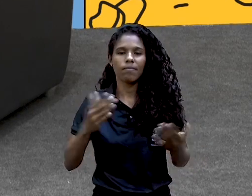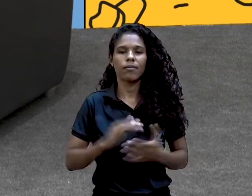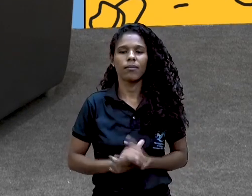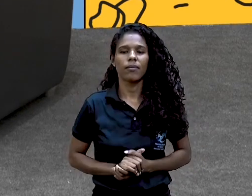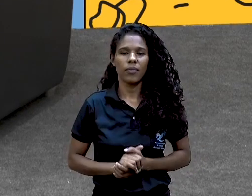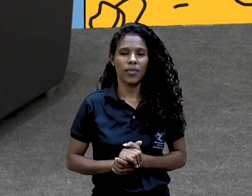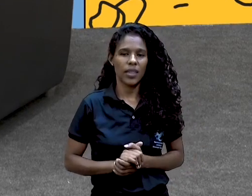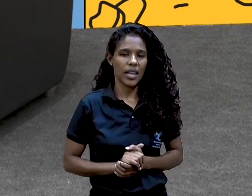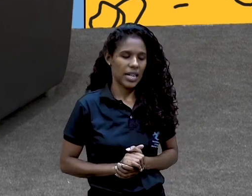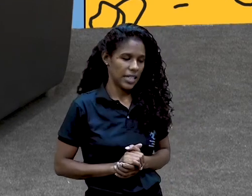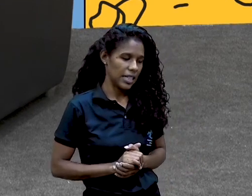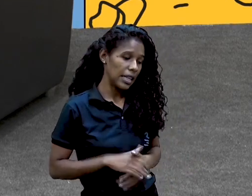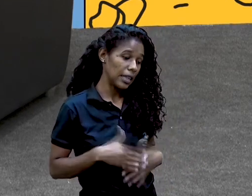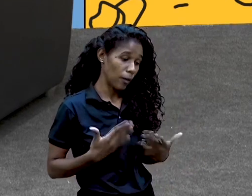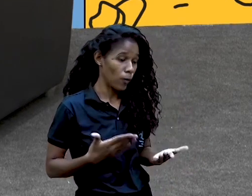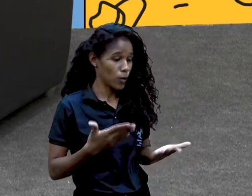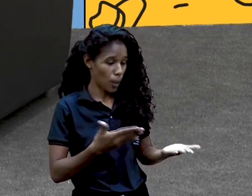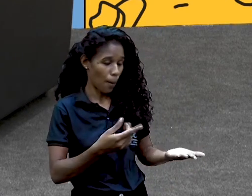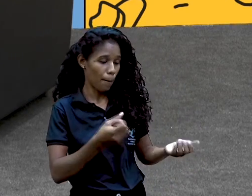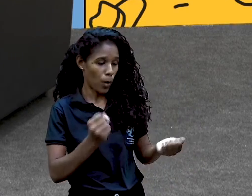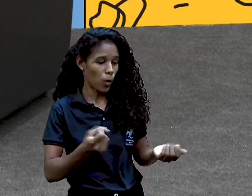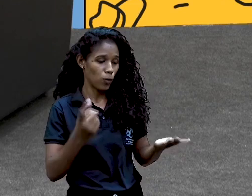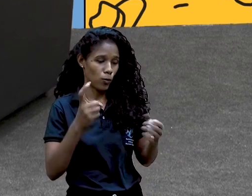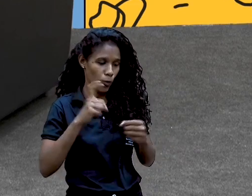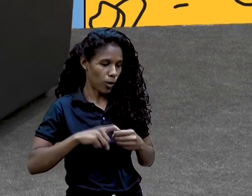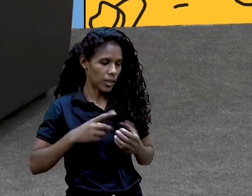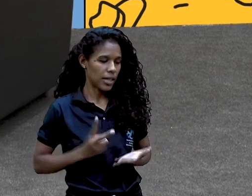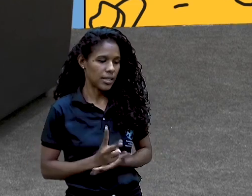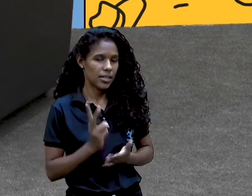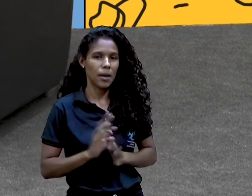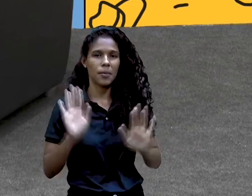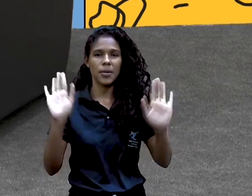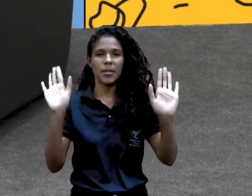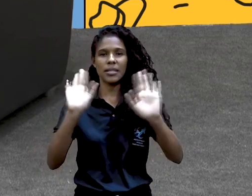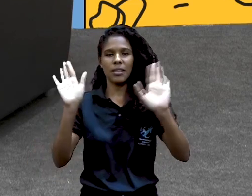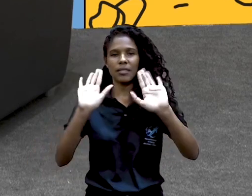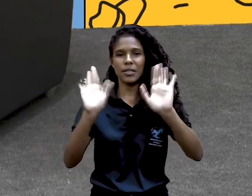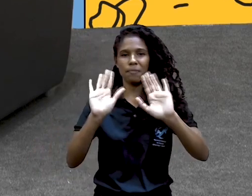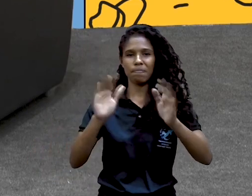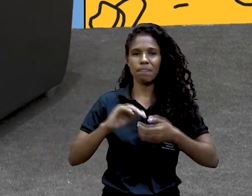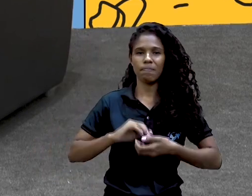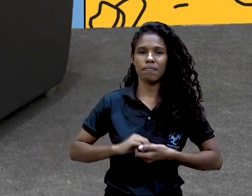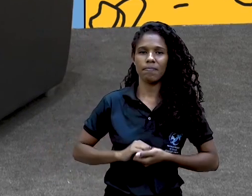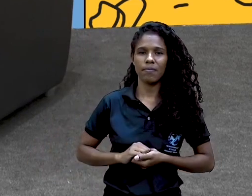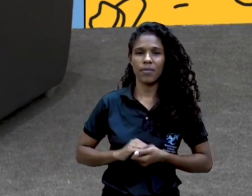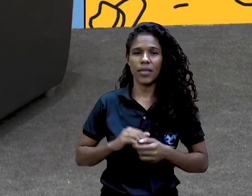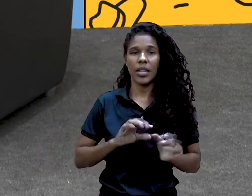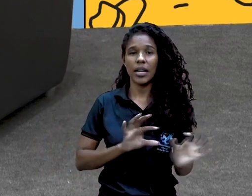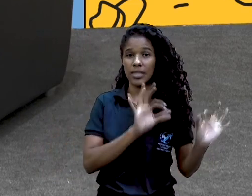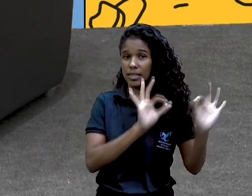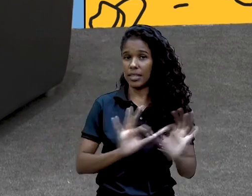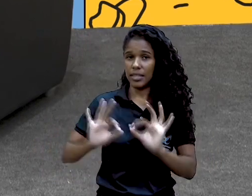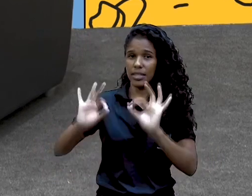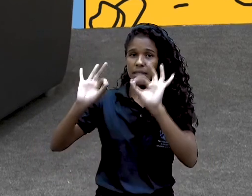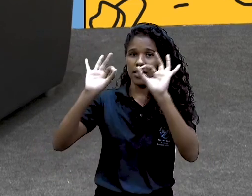Eliane, volte mais vezes à TV Educação. Até o próximo encontro, pessoal! Muito obrigada. Fiquem ligados